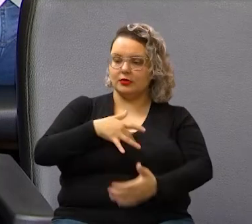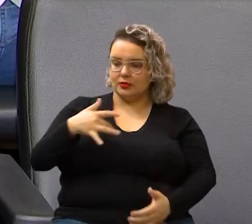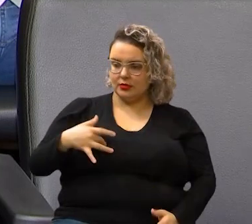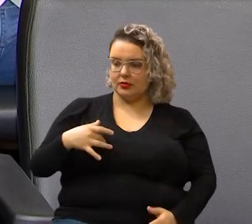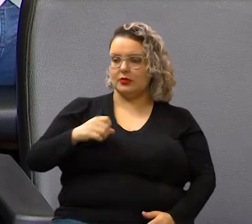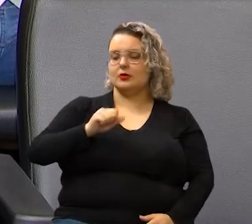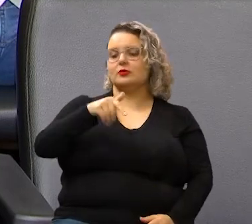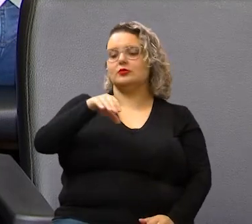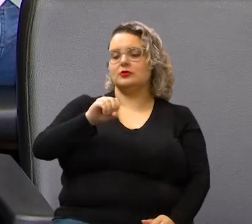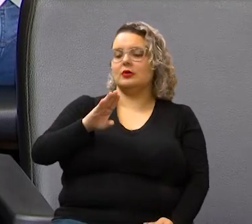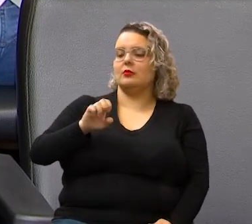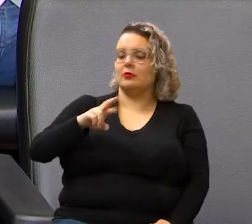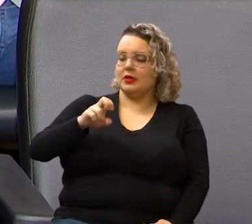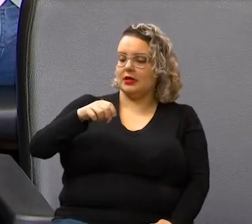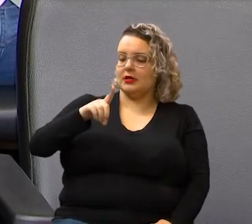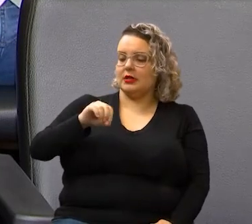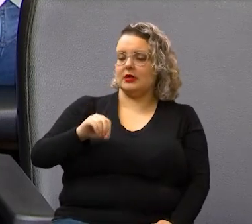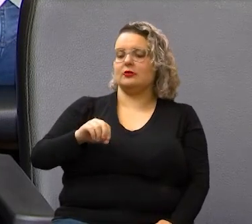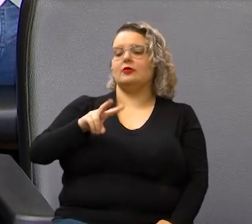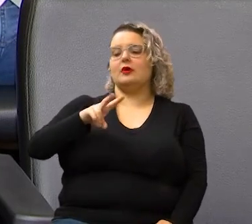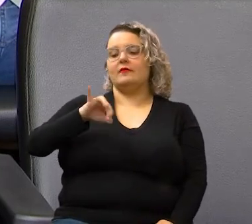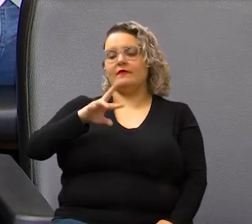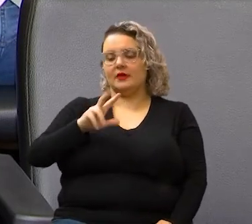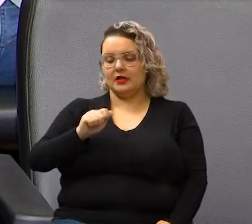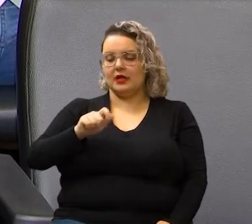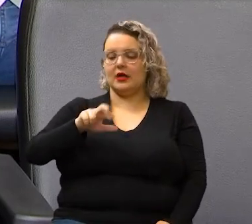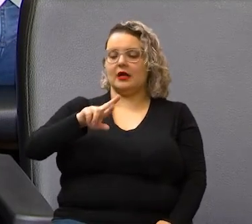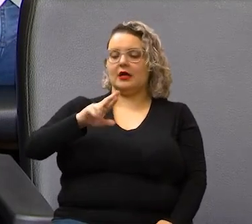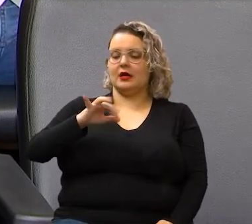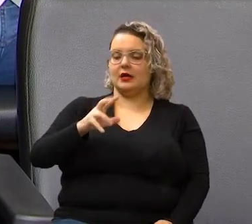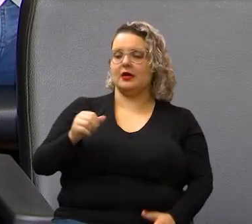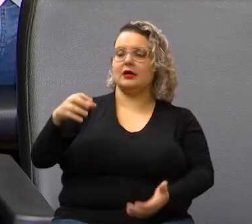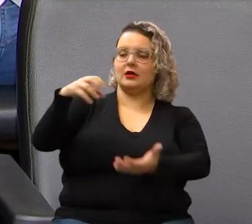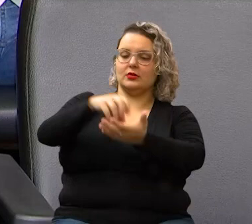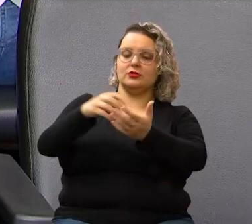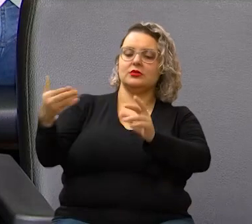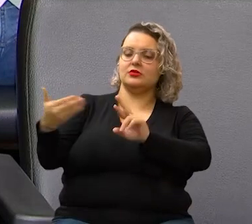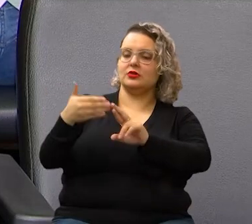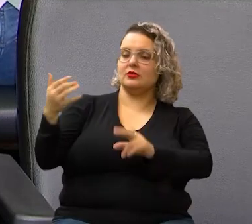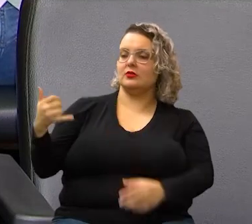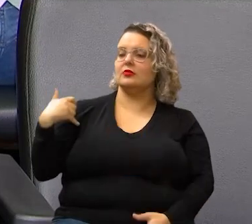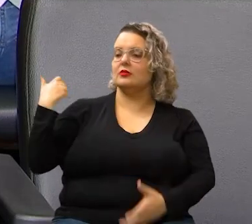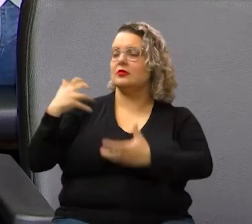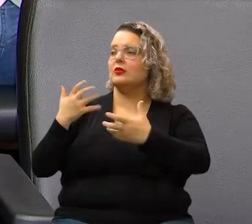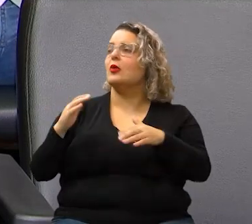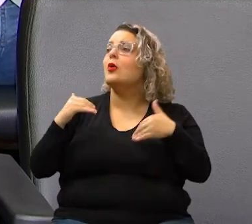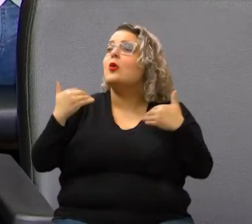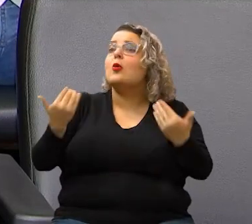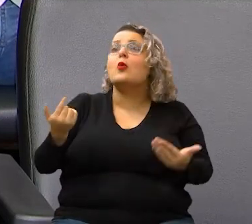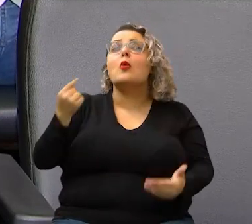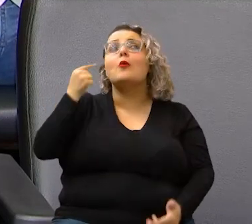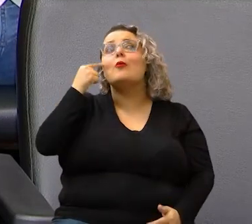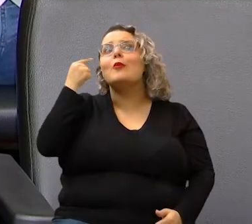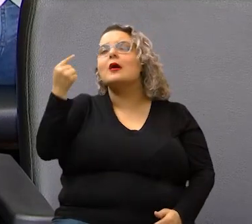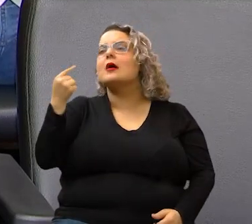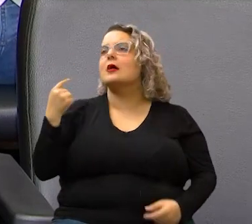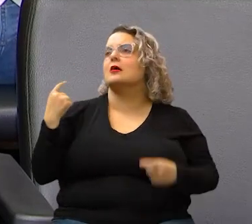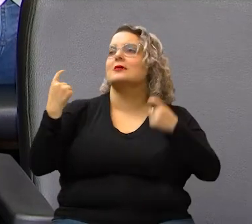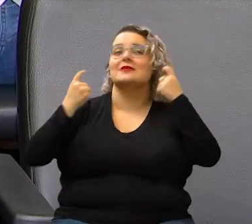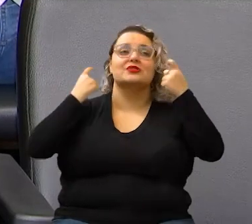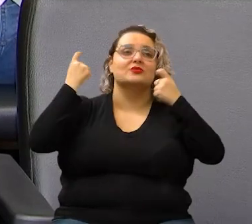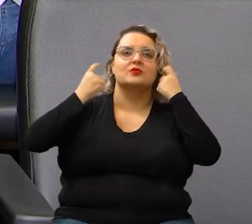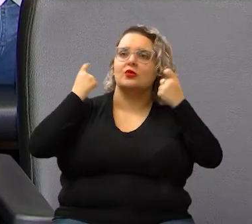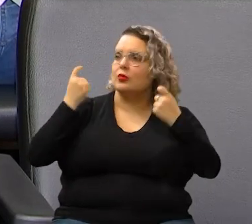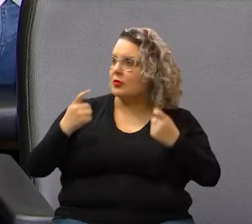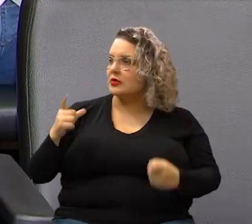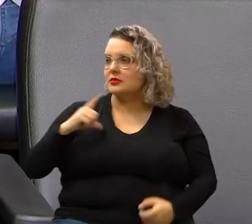de saúde do São Bernardo, da Vila Rica e do Centro de Referência do Idoso. Qual que é o tamanho da sua